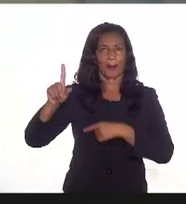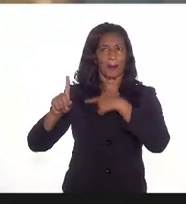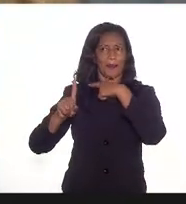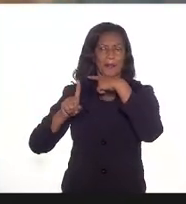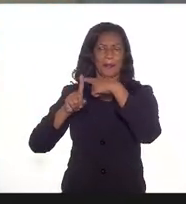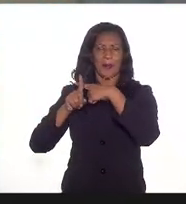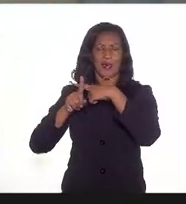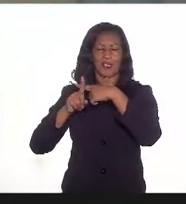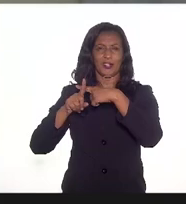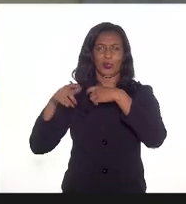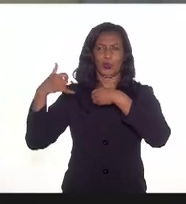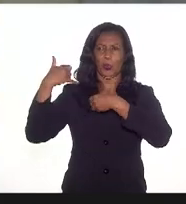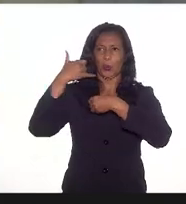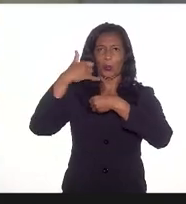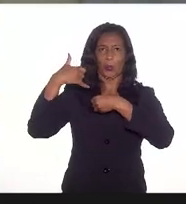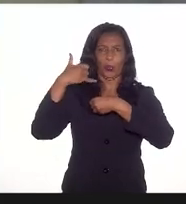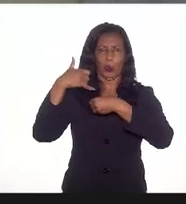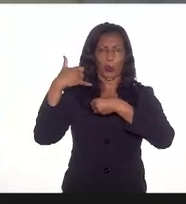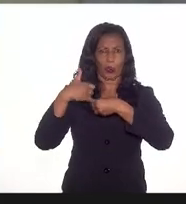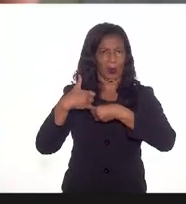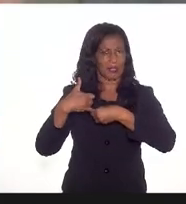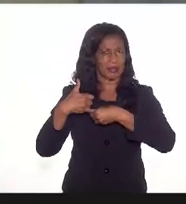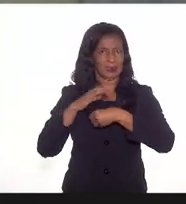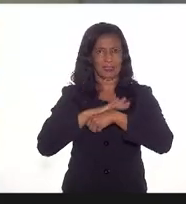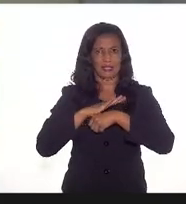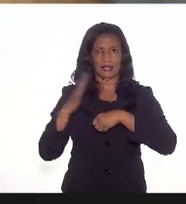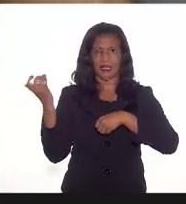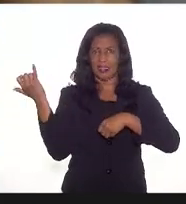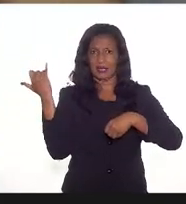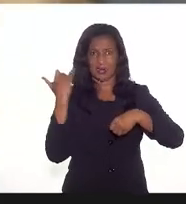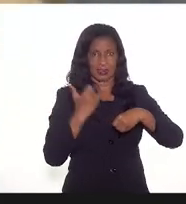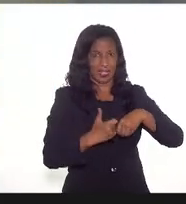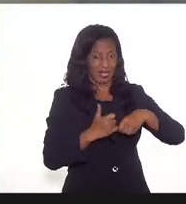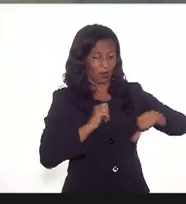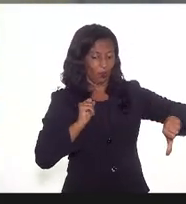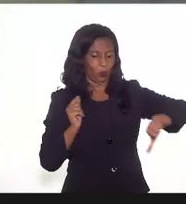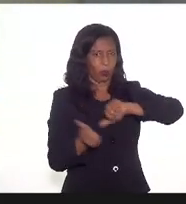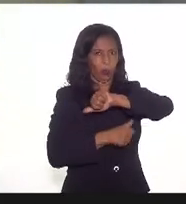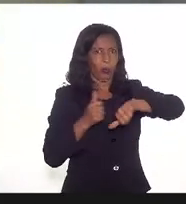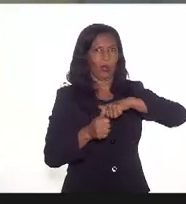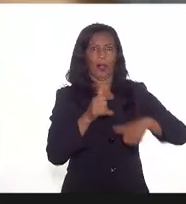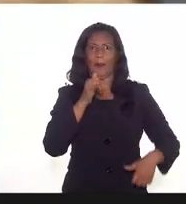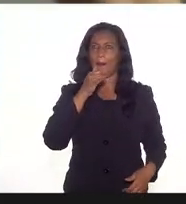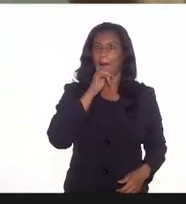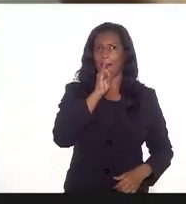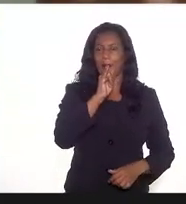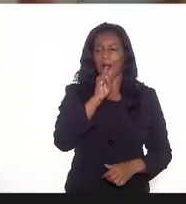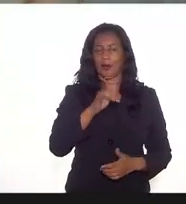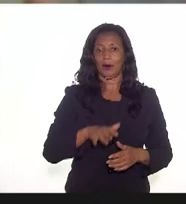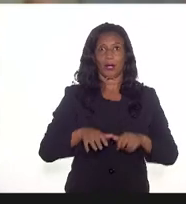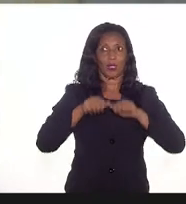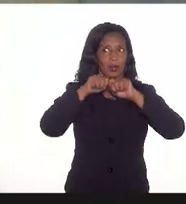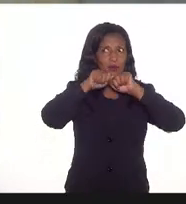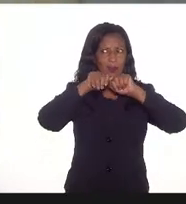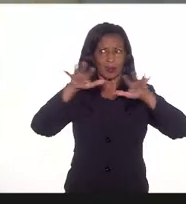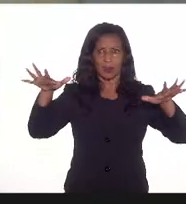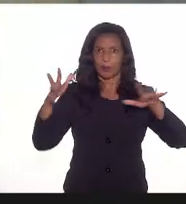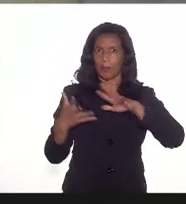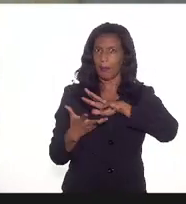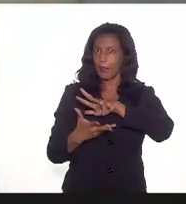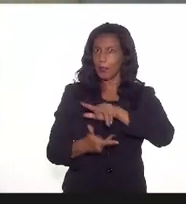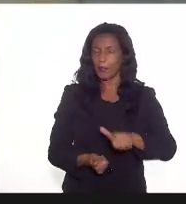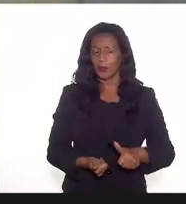diesel e gasolina. É uma revolução imensa que vai se refletir no mundo inteiro, queiram ou